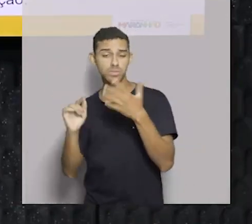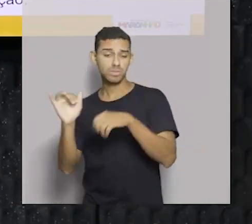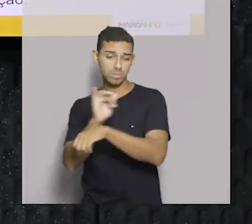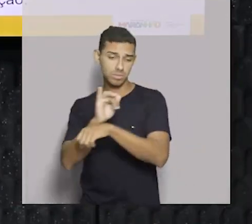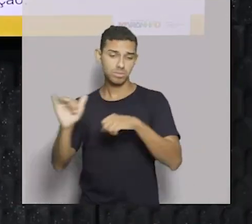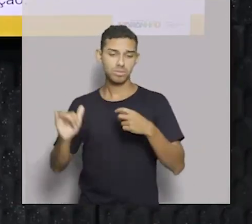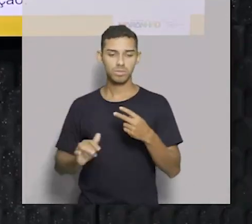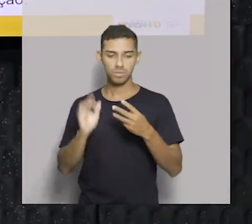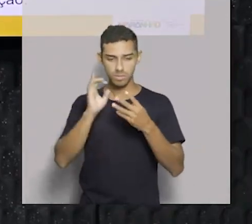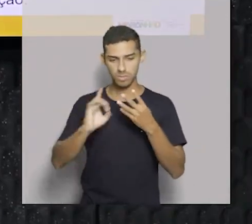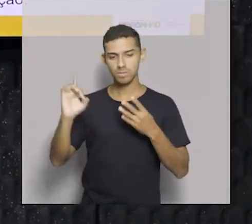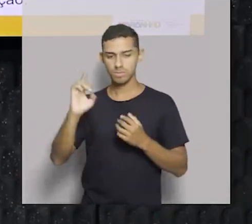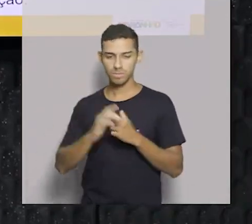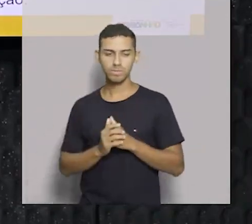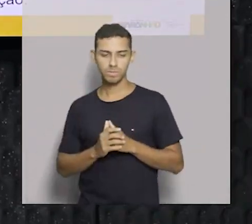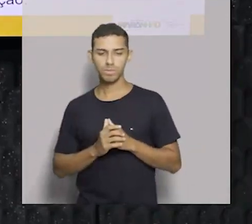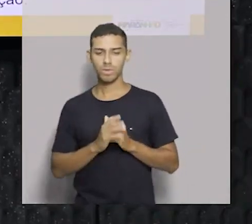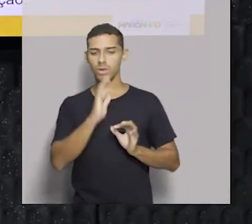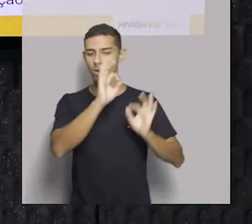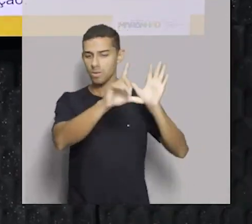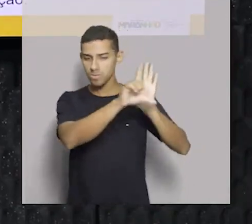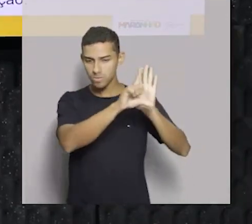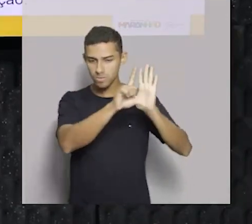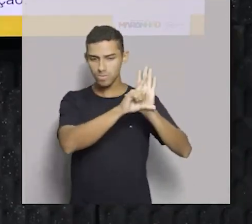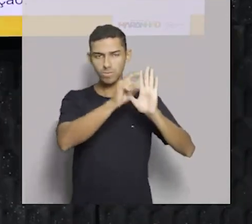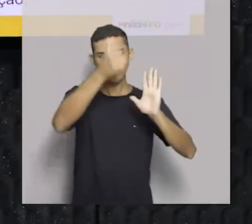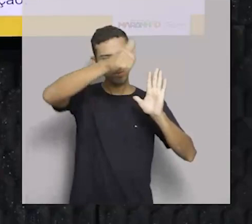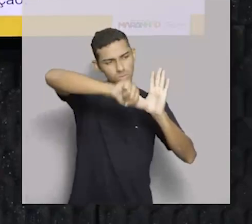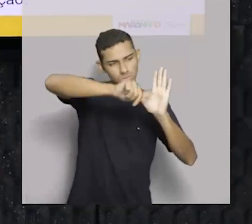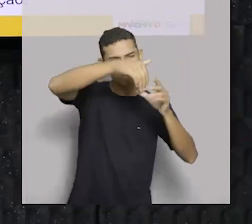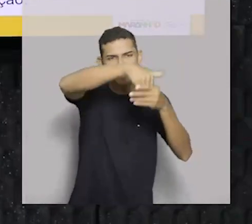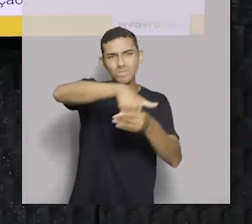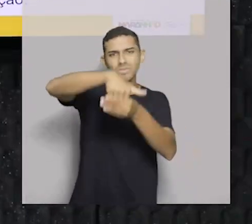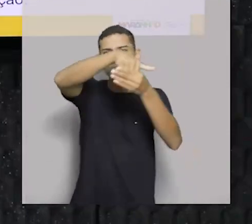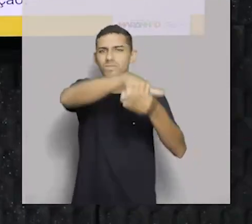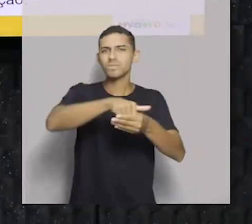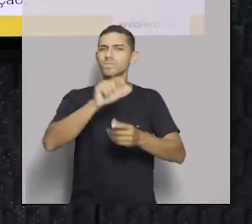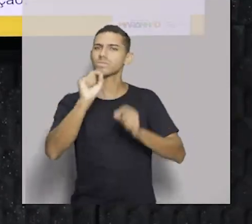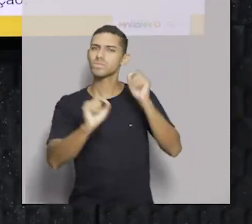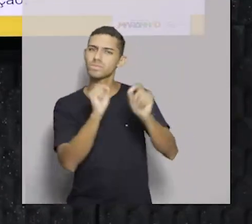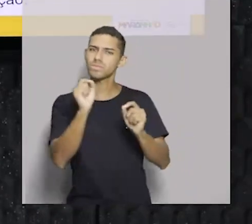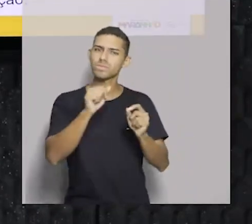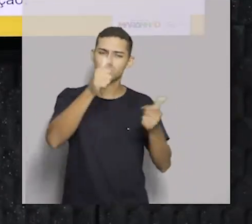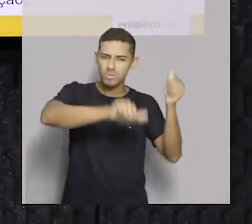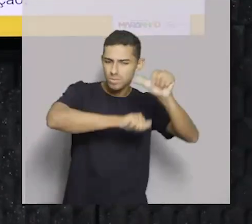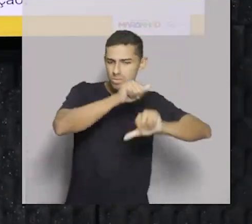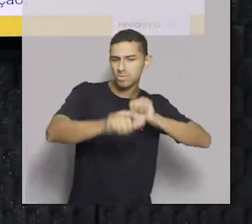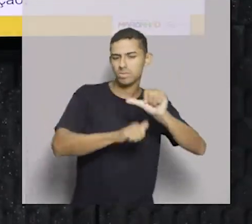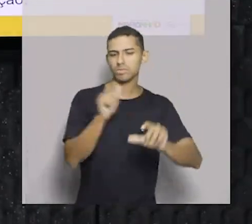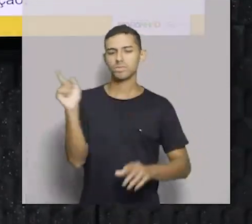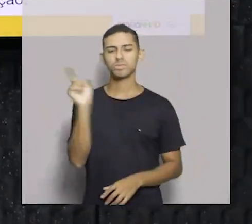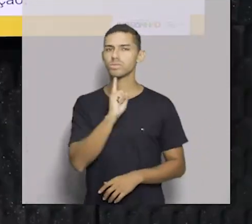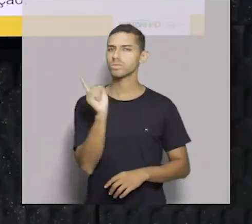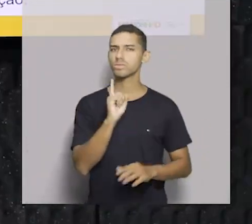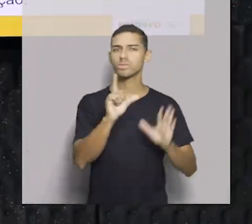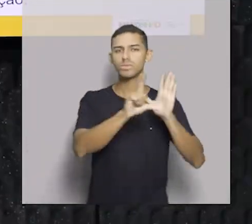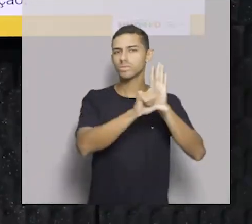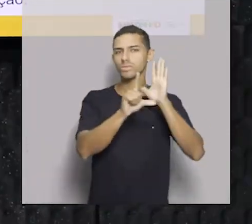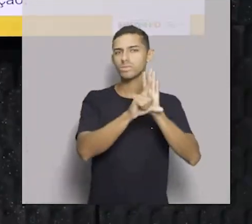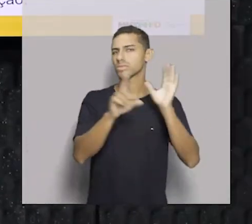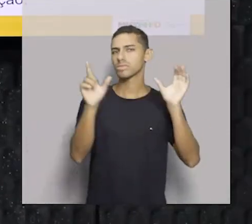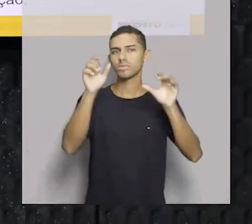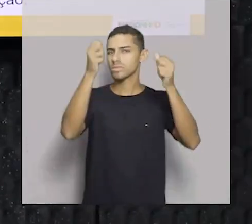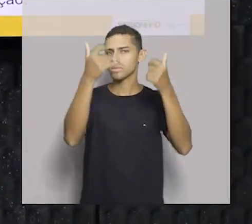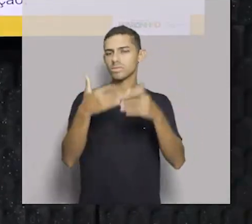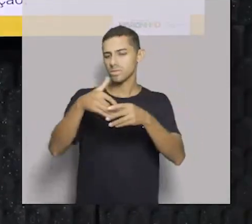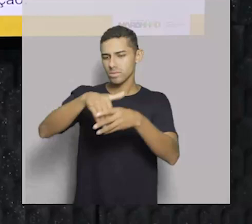estratégia revisão da legislação eleitoral O que que tem a ver com eleição não tem diretamente a ver a gente não falou sobre a